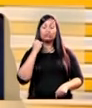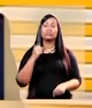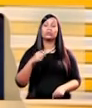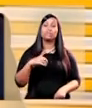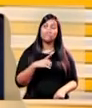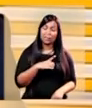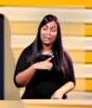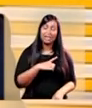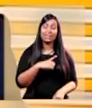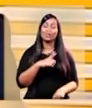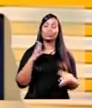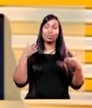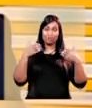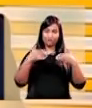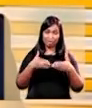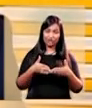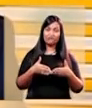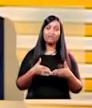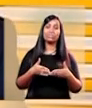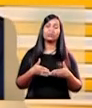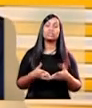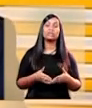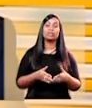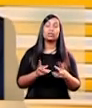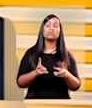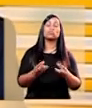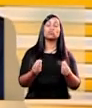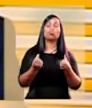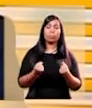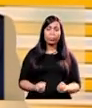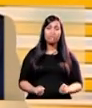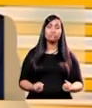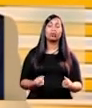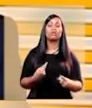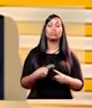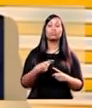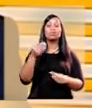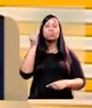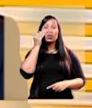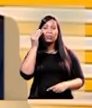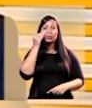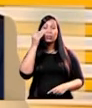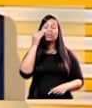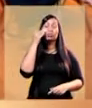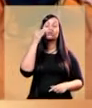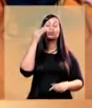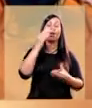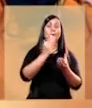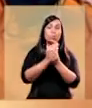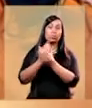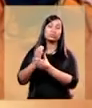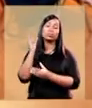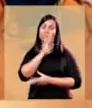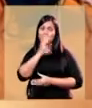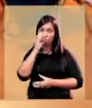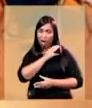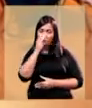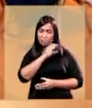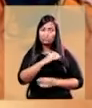há uma diretriz, né, que está cada vez mais forte para tentar tornar o processo mais ágil,